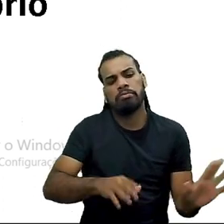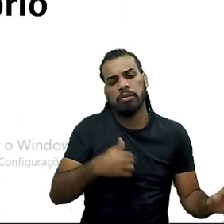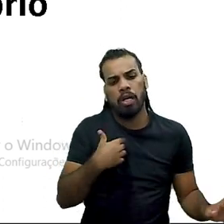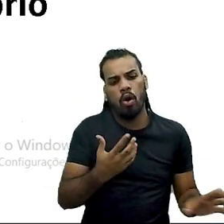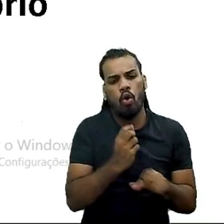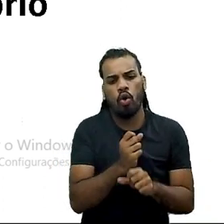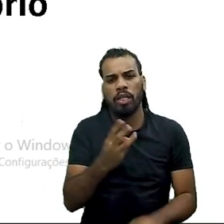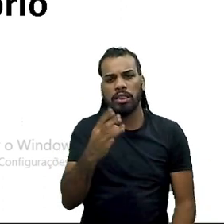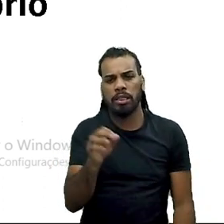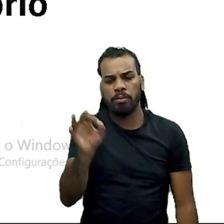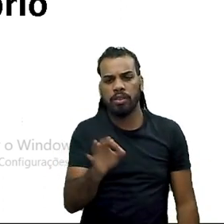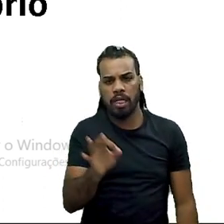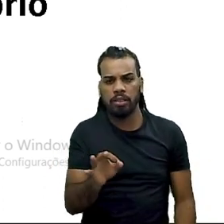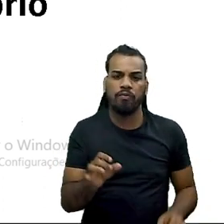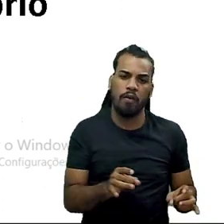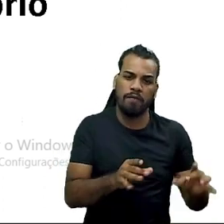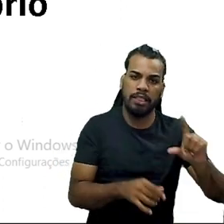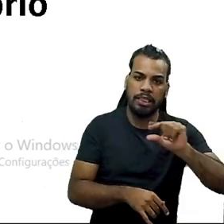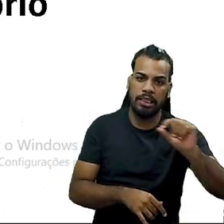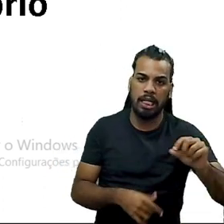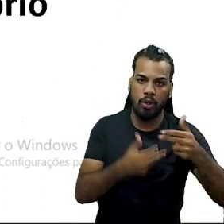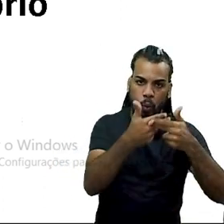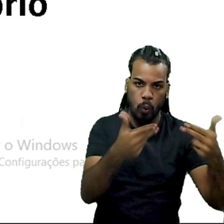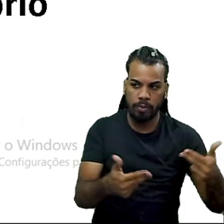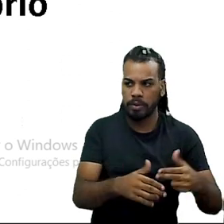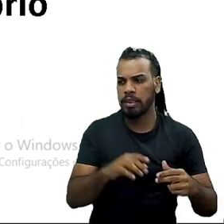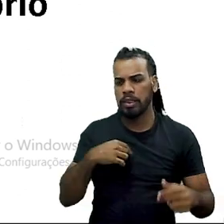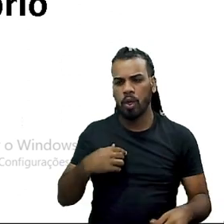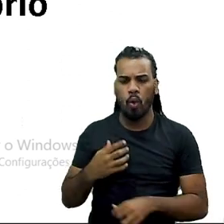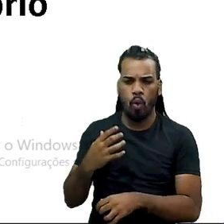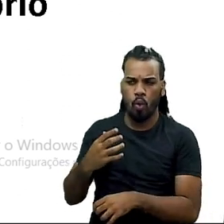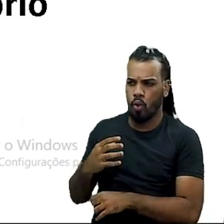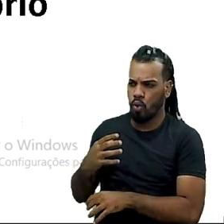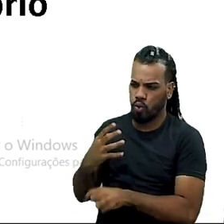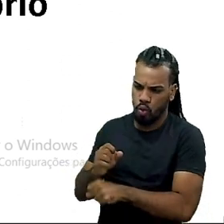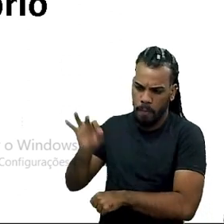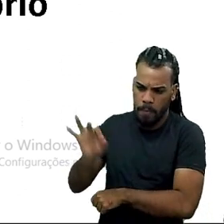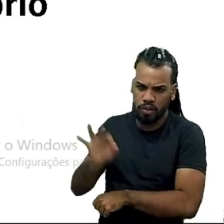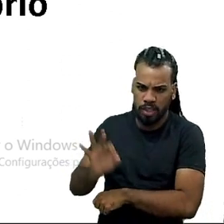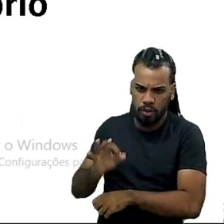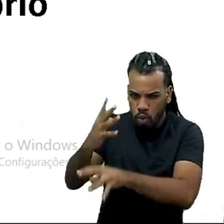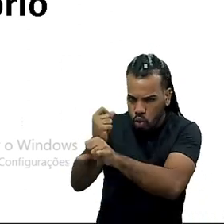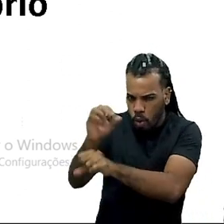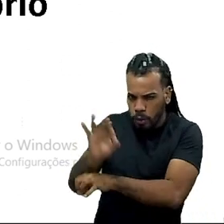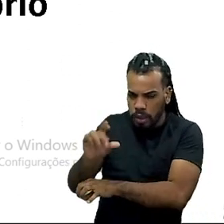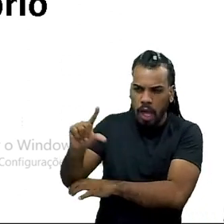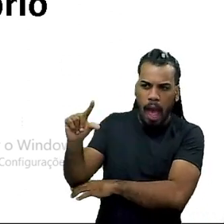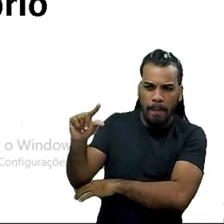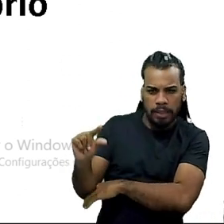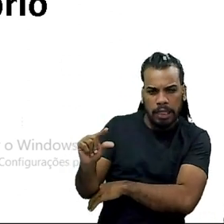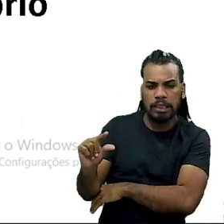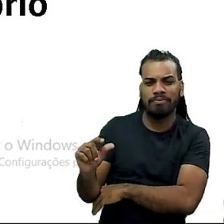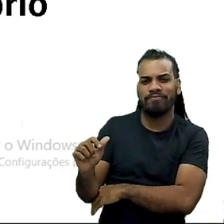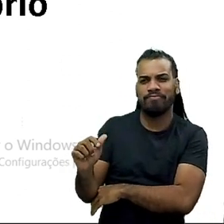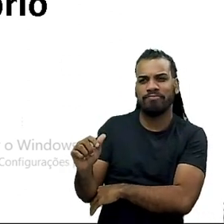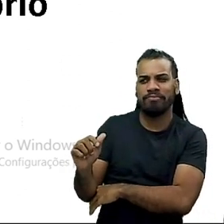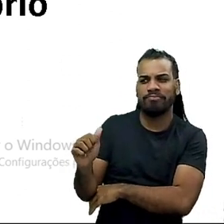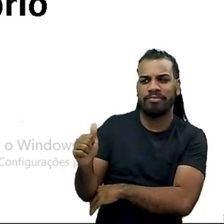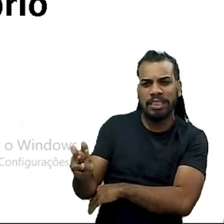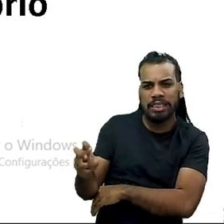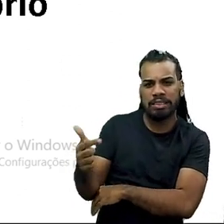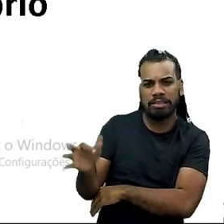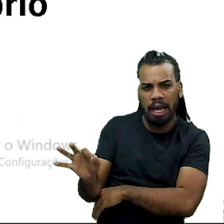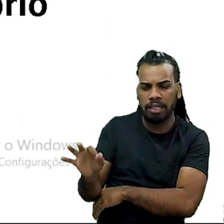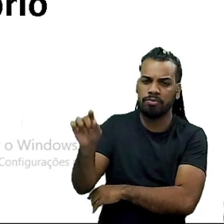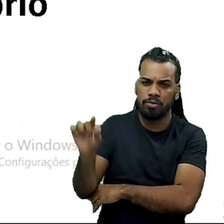eu só vendo 100 unidades. Se de repente eu baixar um pouco, reduzir essa margem de lucro para 10 ou 15, eu posso